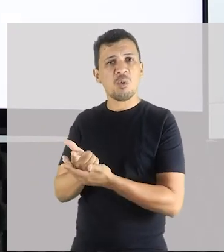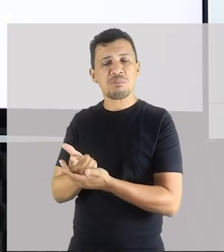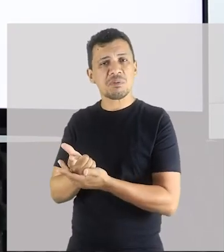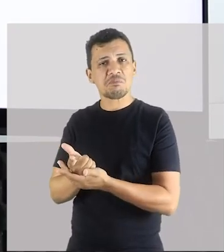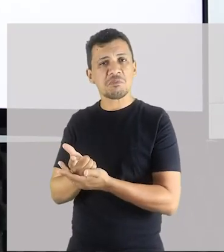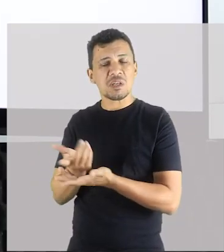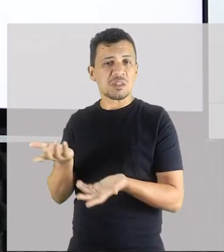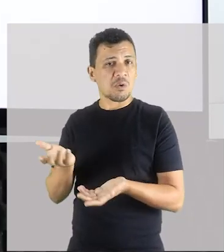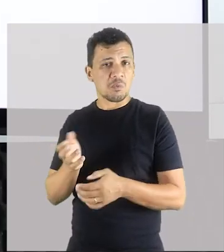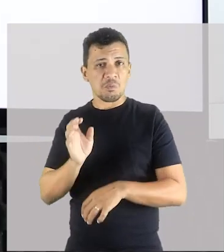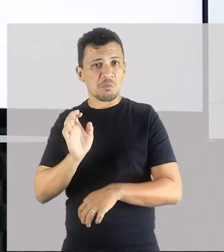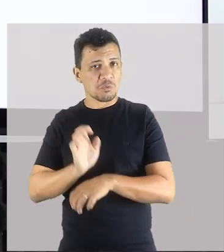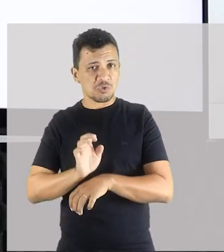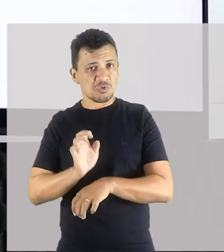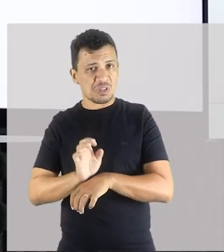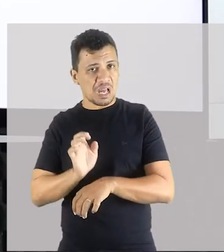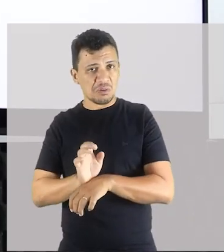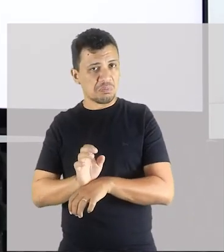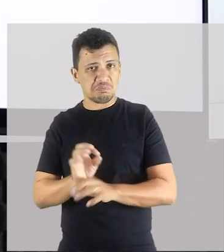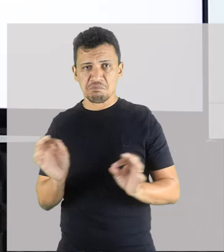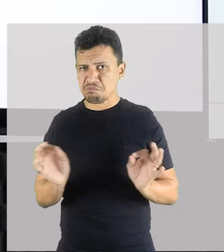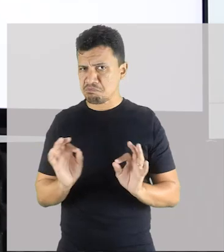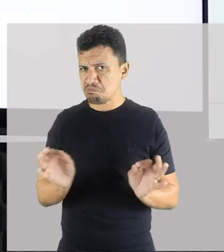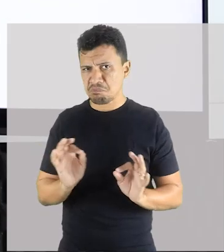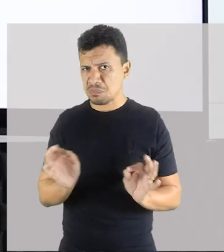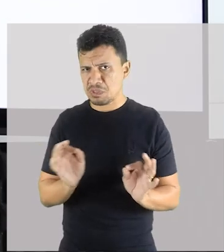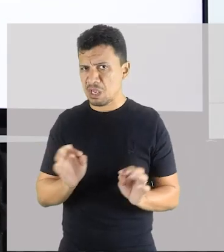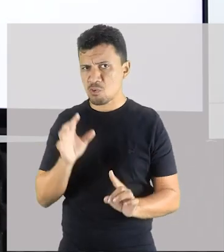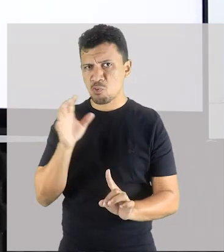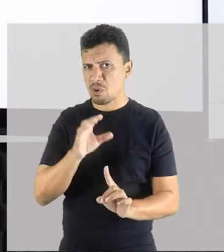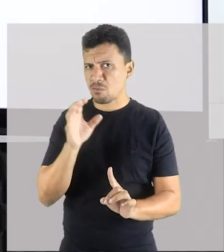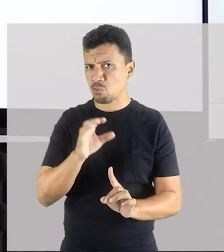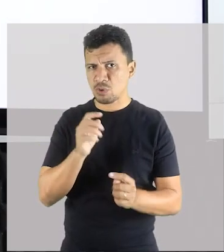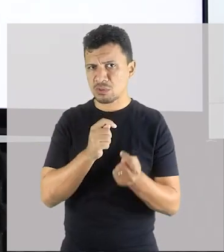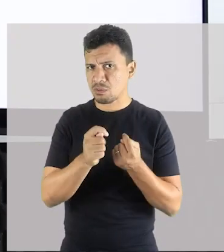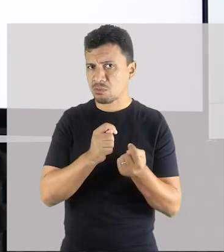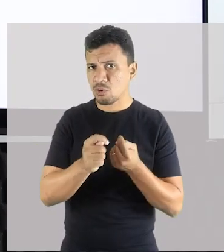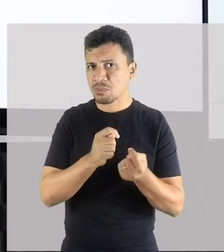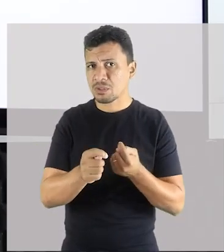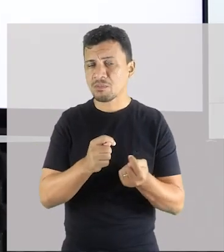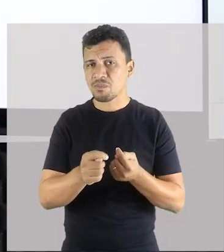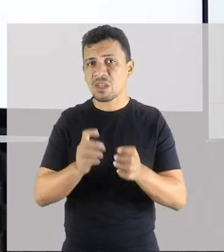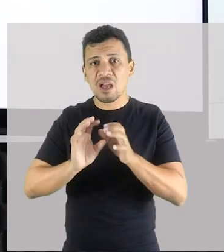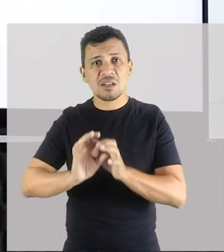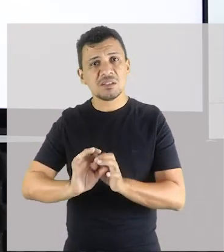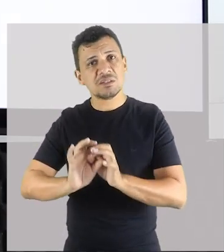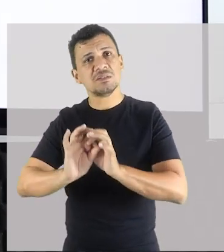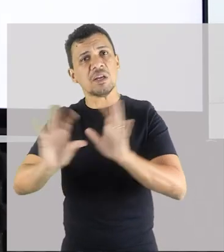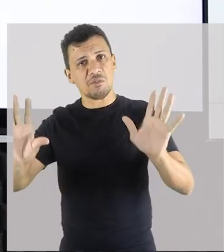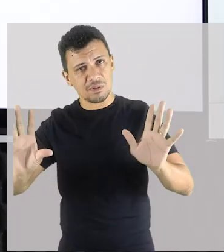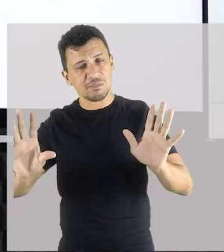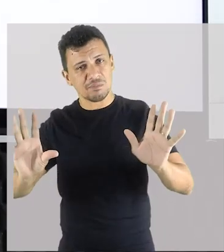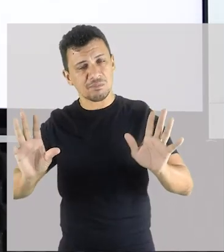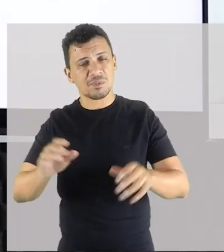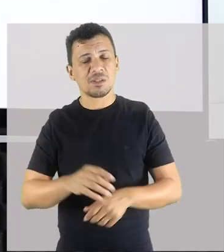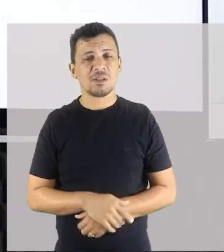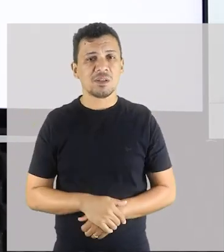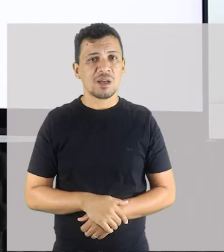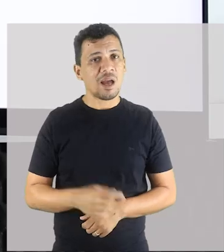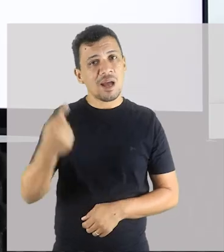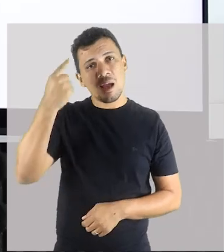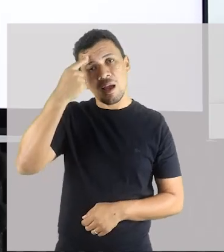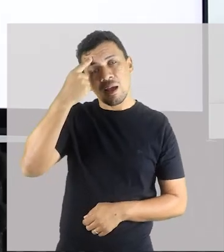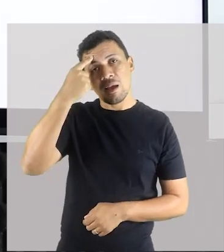deve meter a sua mão sobre esse processo econômico. Porque deixar livre, como dizia lá